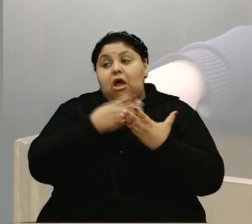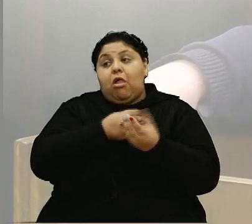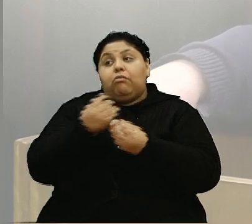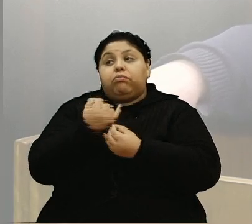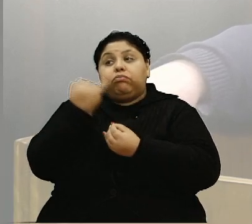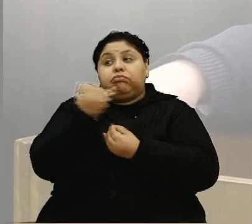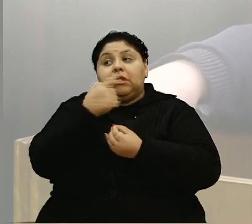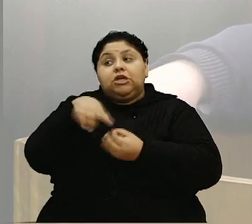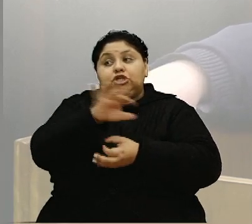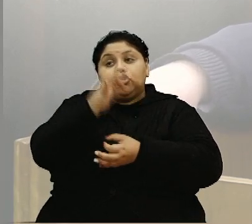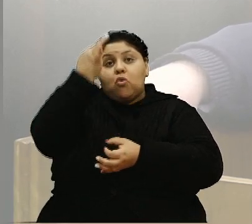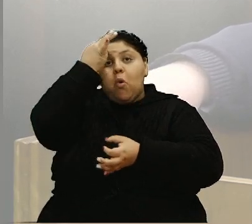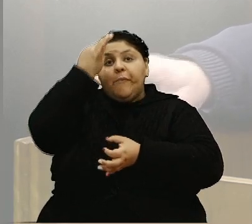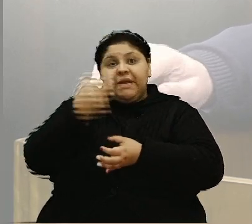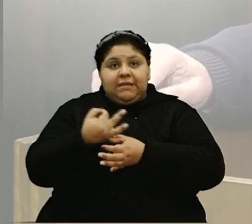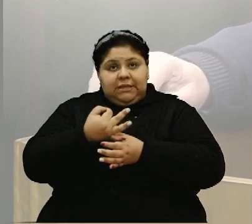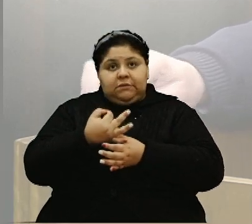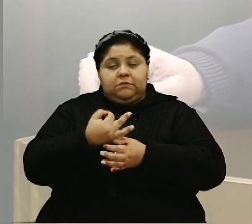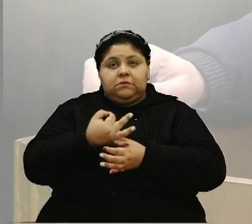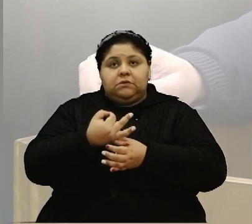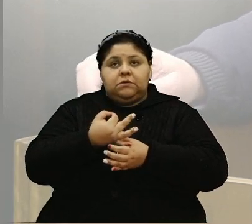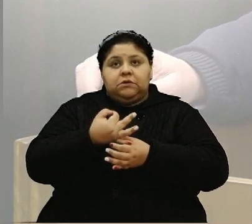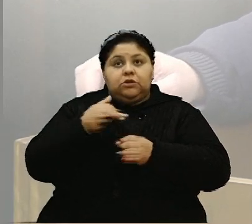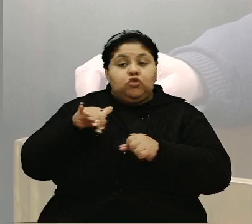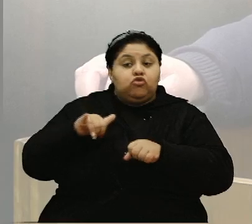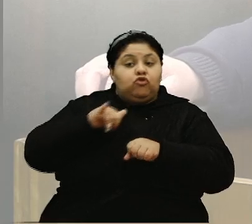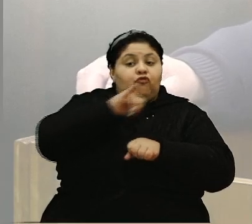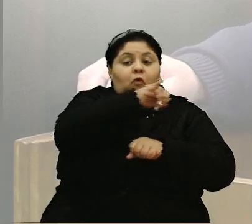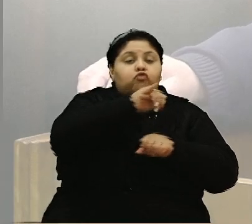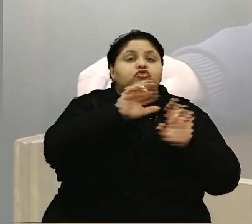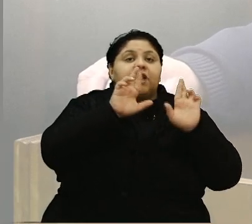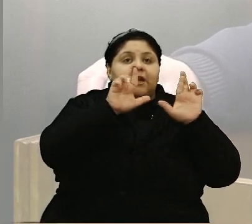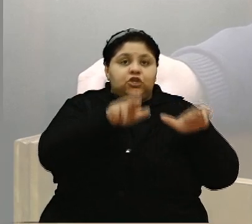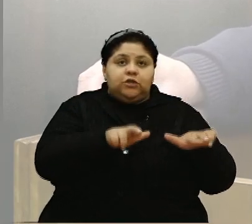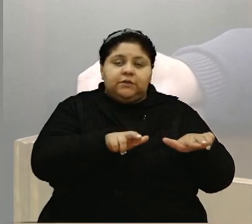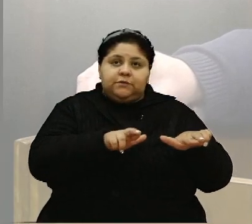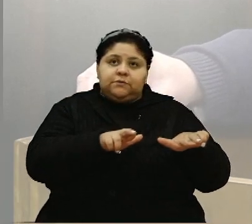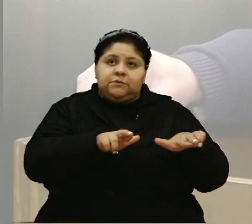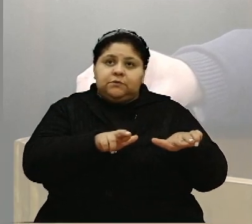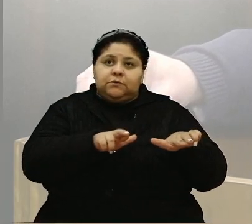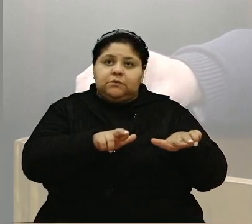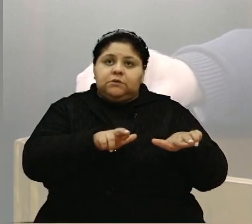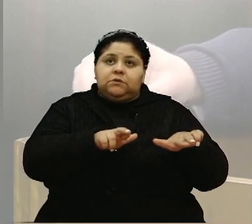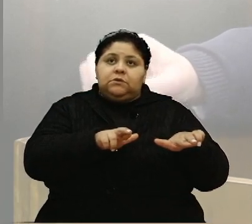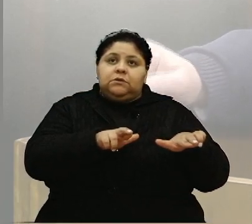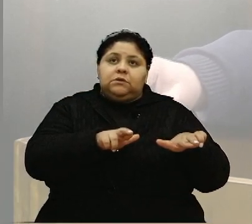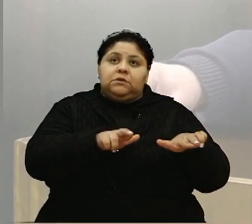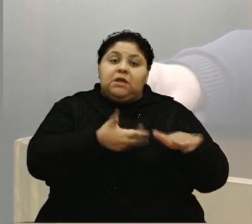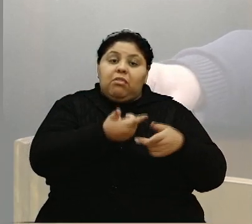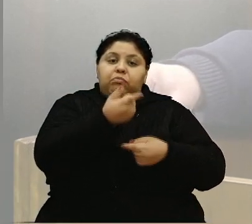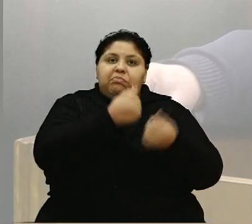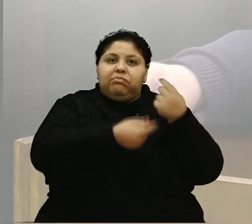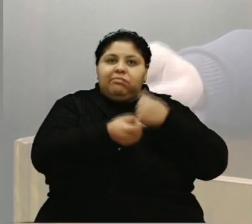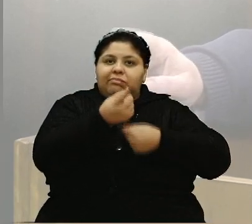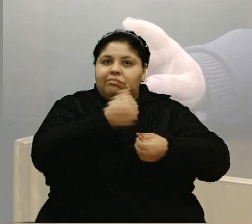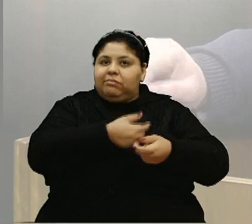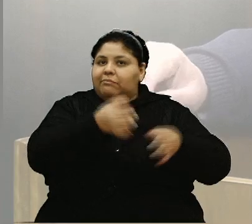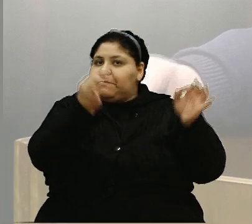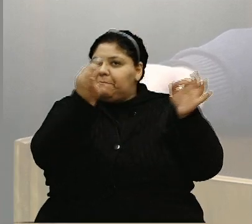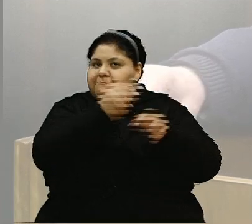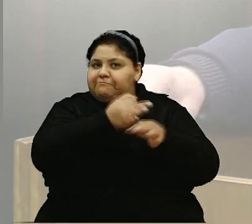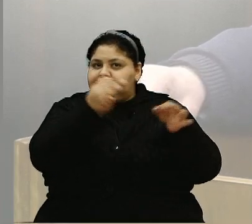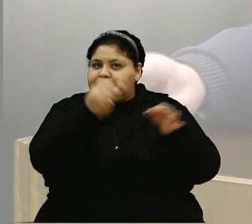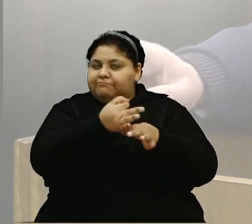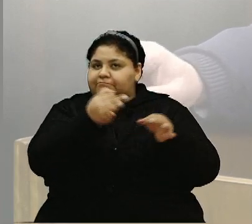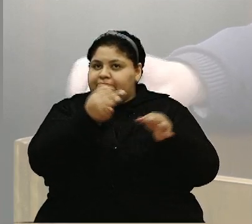gente entender que os voos regionais, eles são uma fonte de economia fantástica. Nos